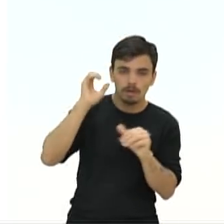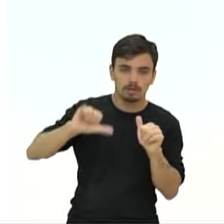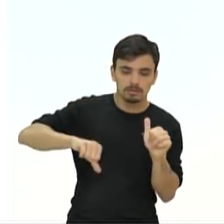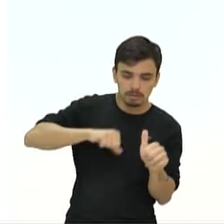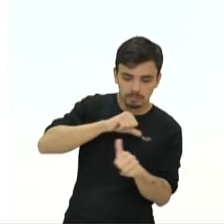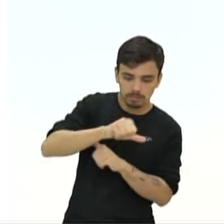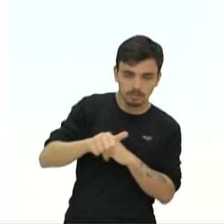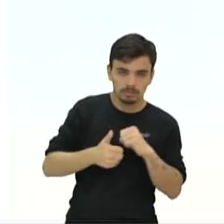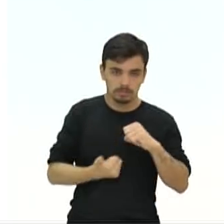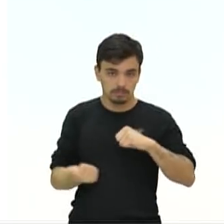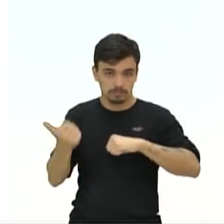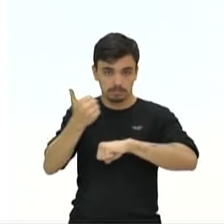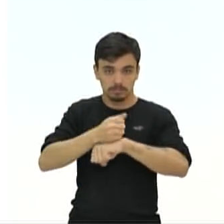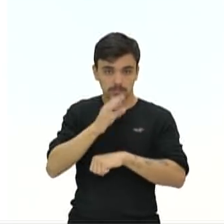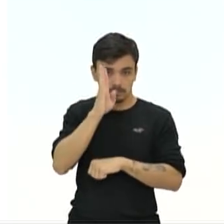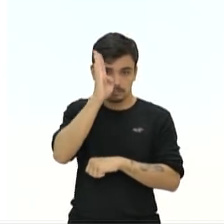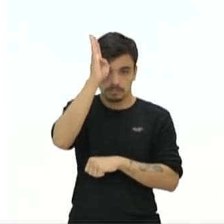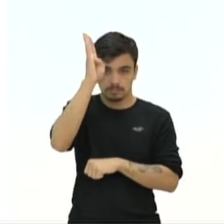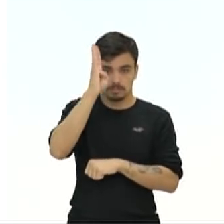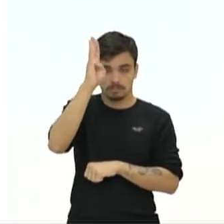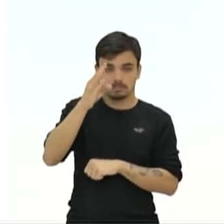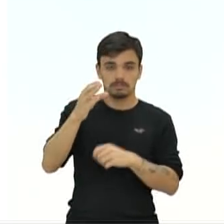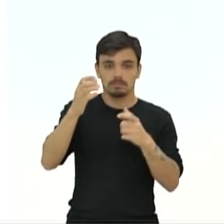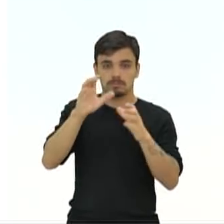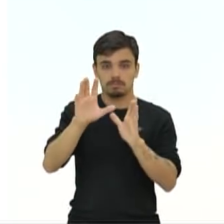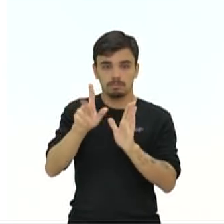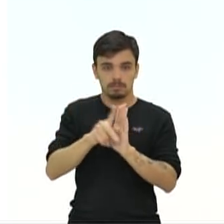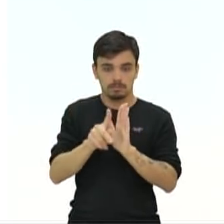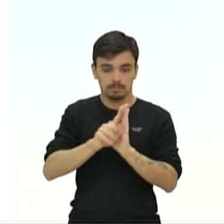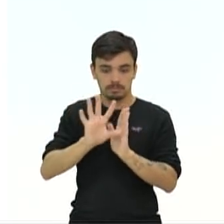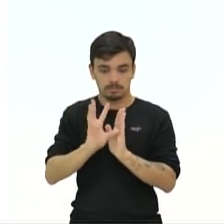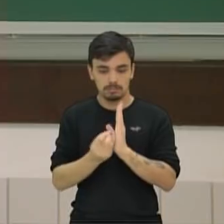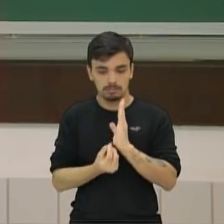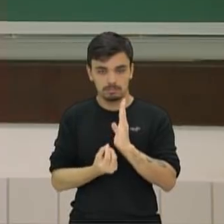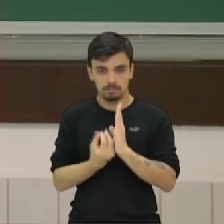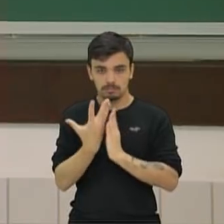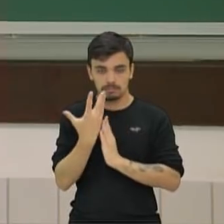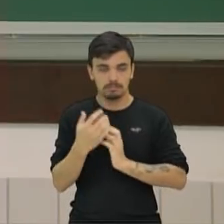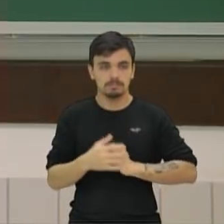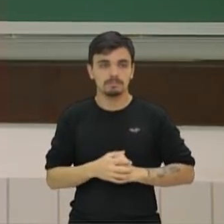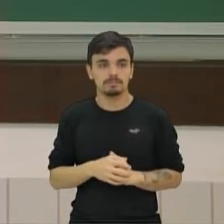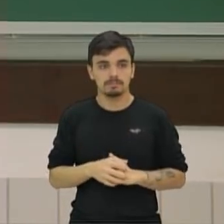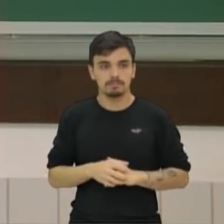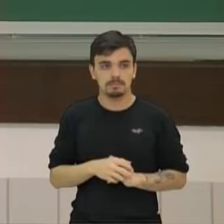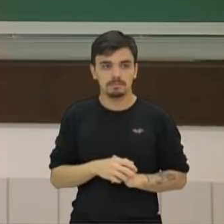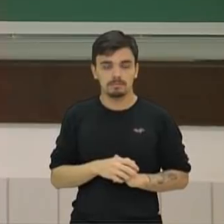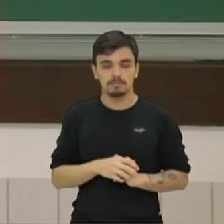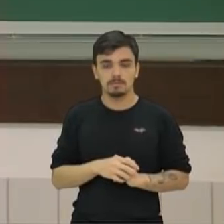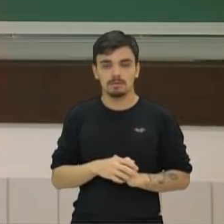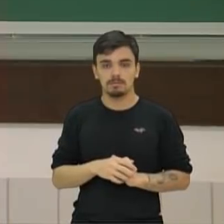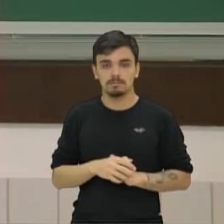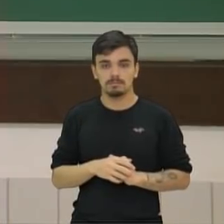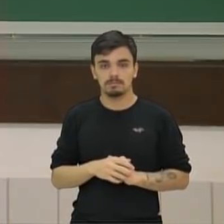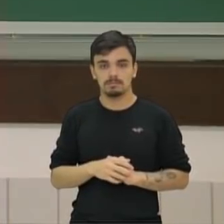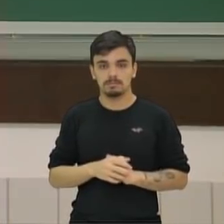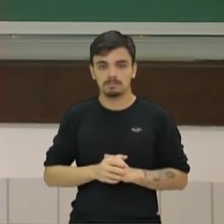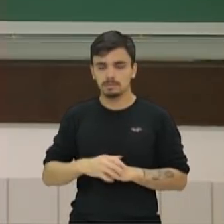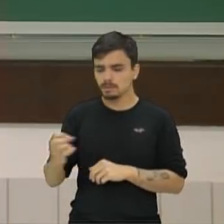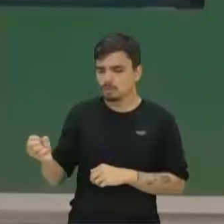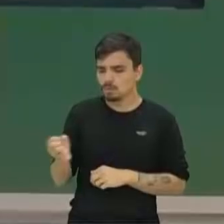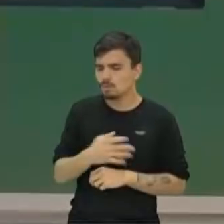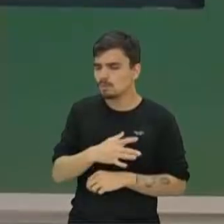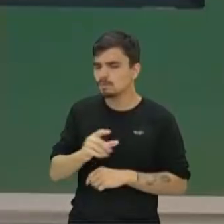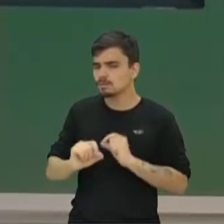ser o principal polo cultural do Renascimento. Olha lá, inovações. O